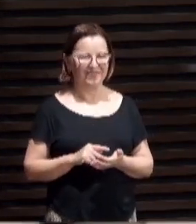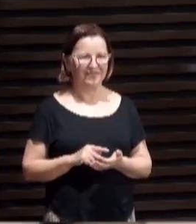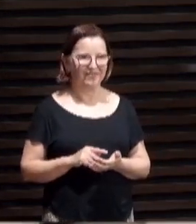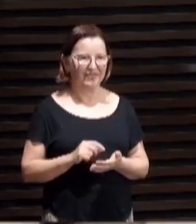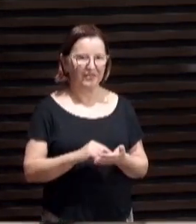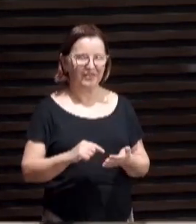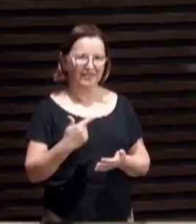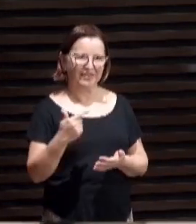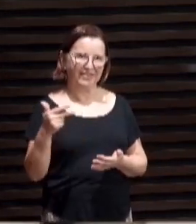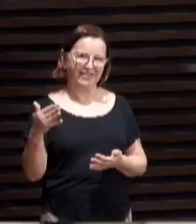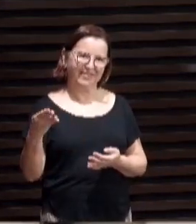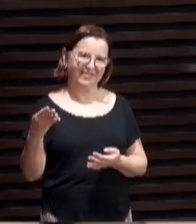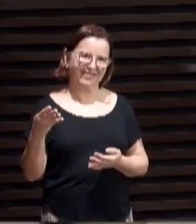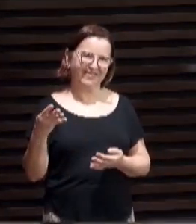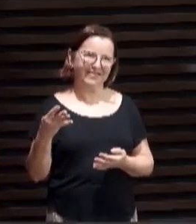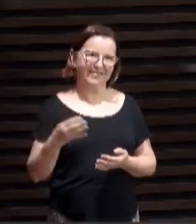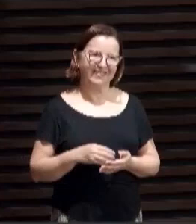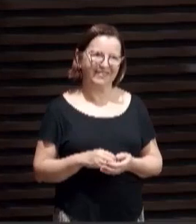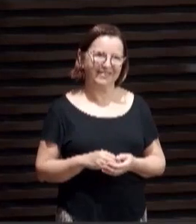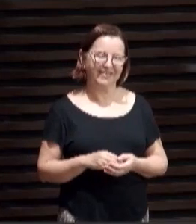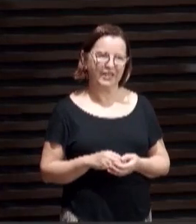Versículo 24.